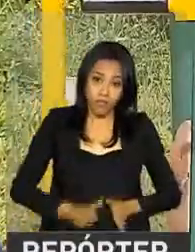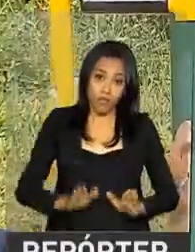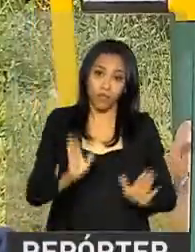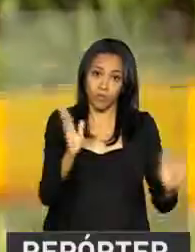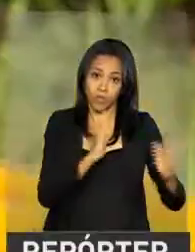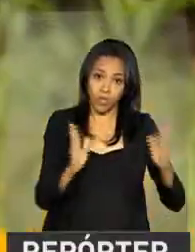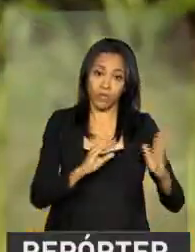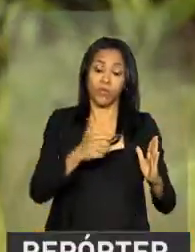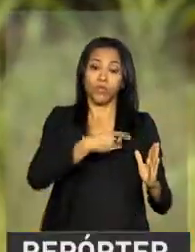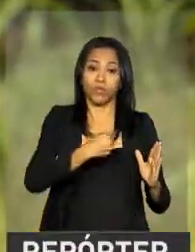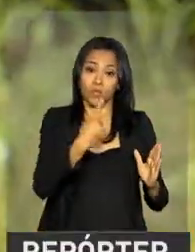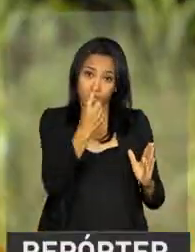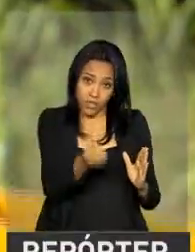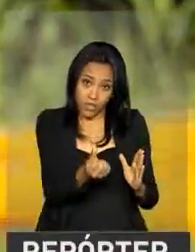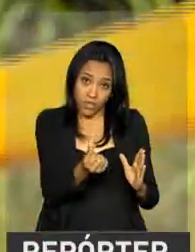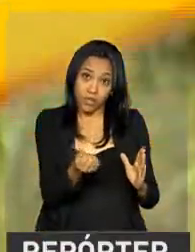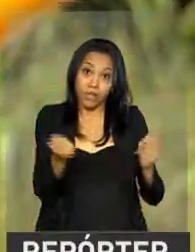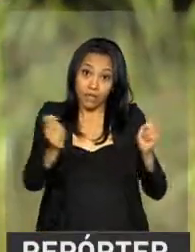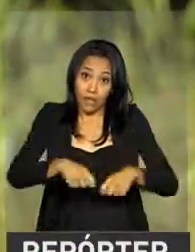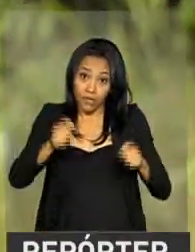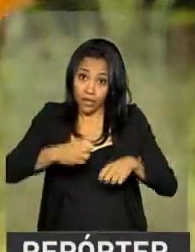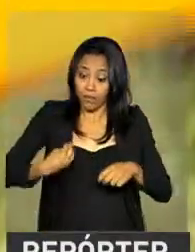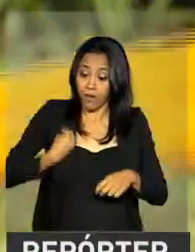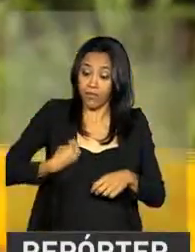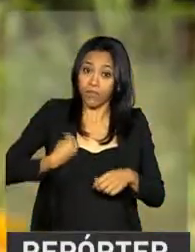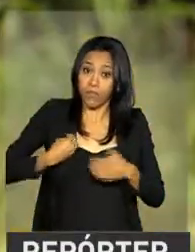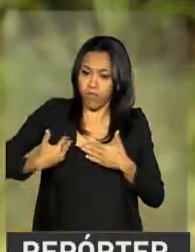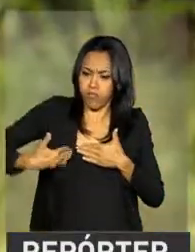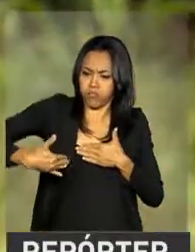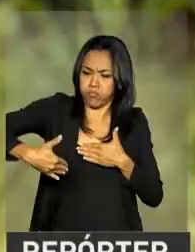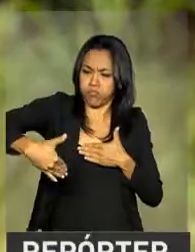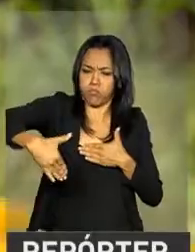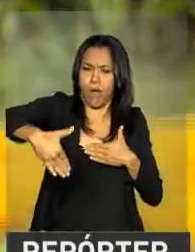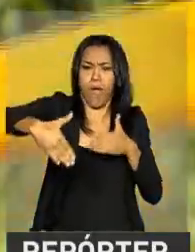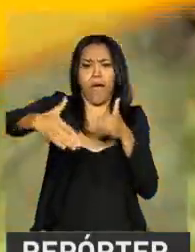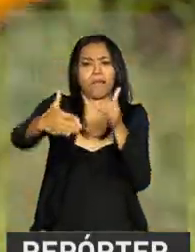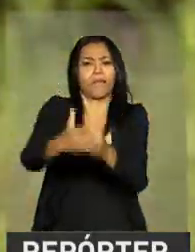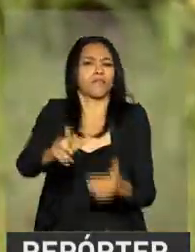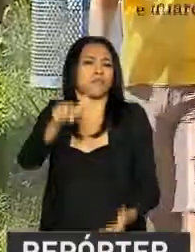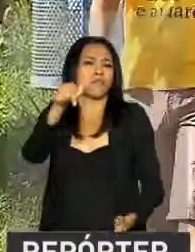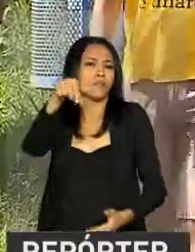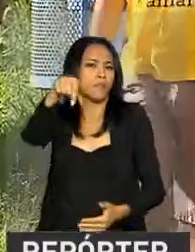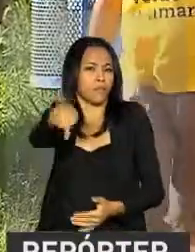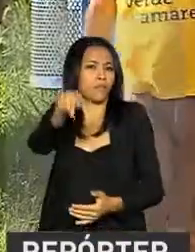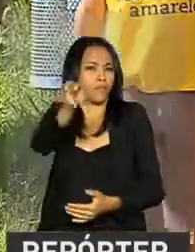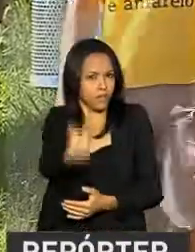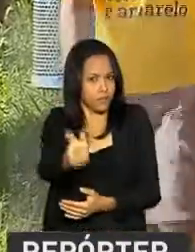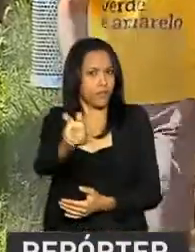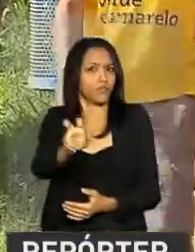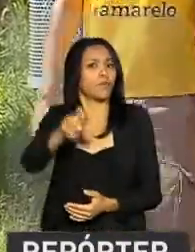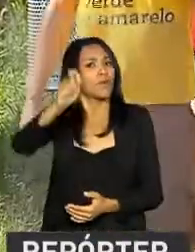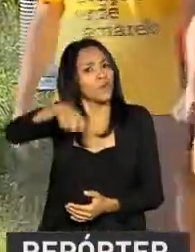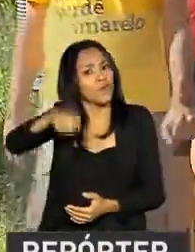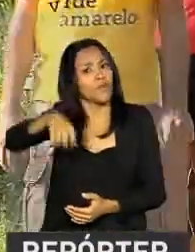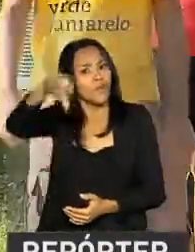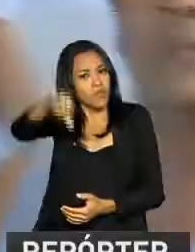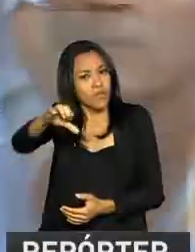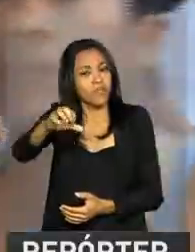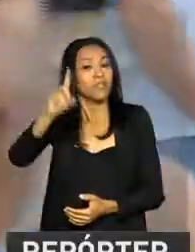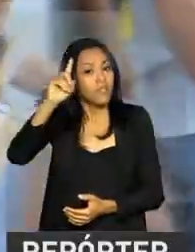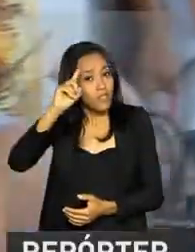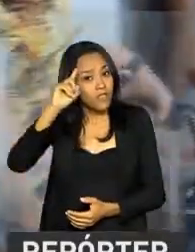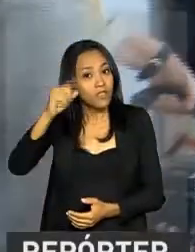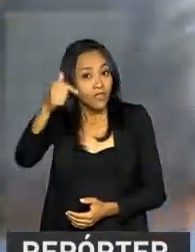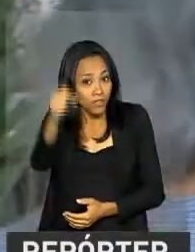2016 têm expectativa de viver em média até os 75 anos nove meses e sete dias